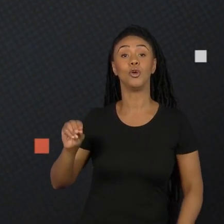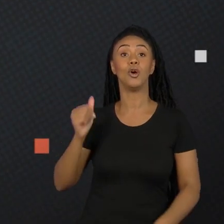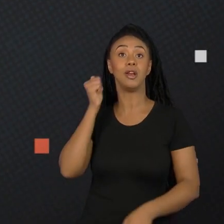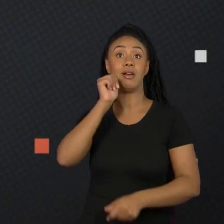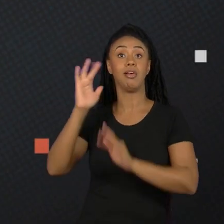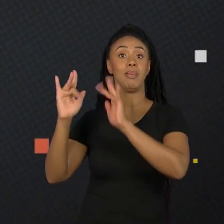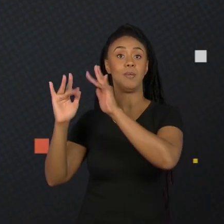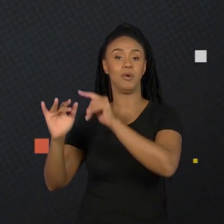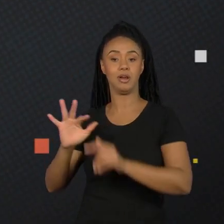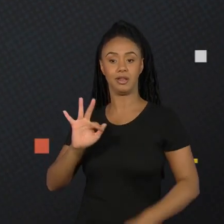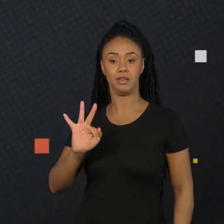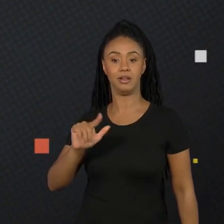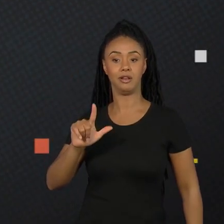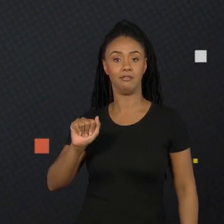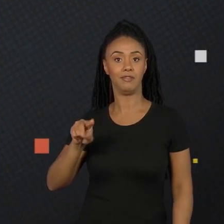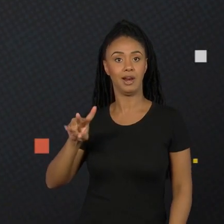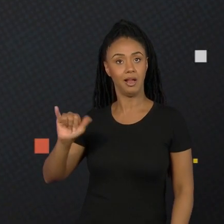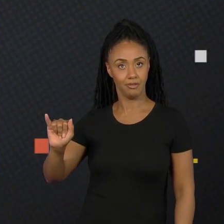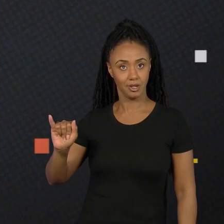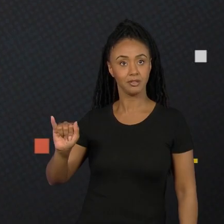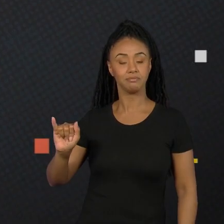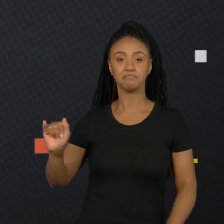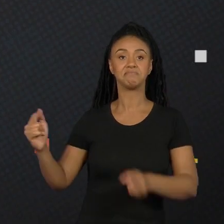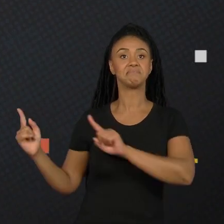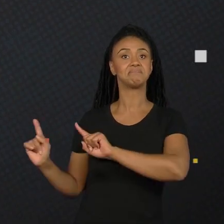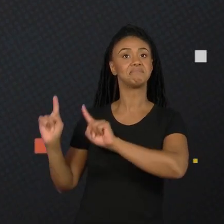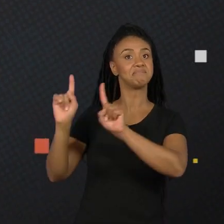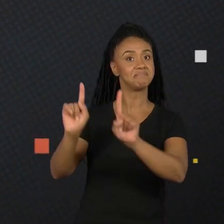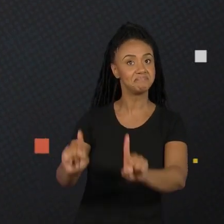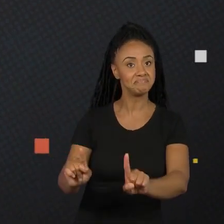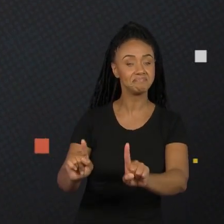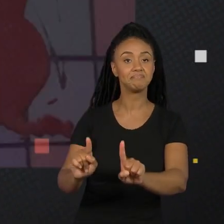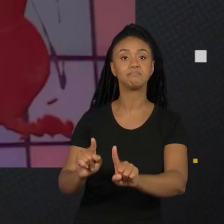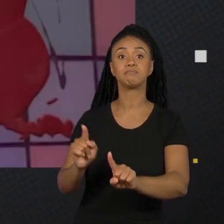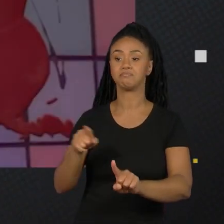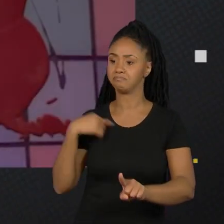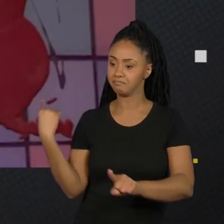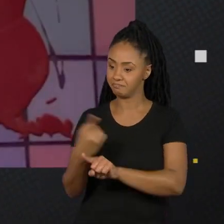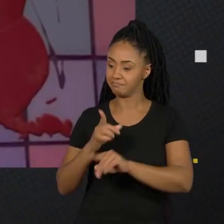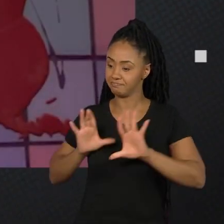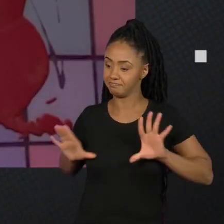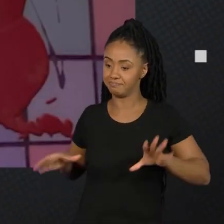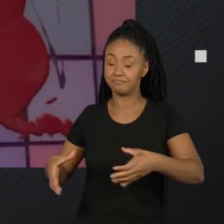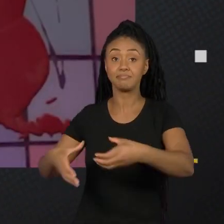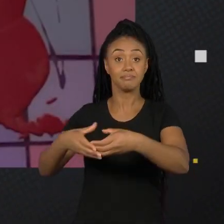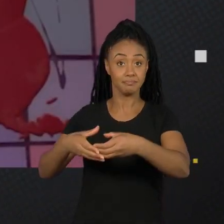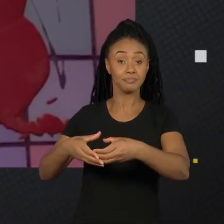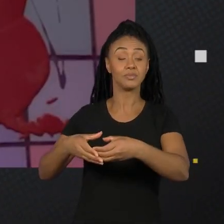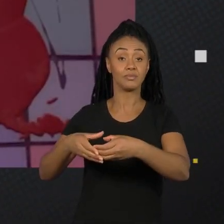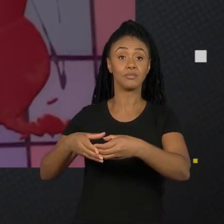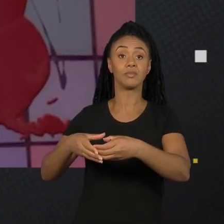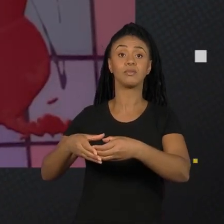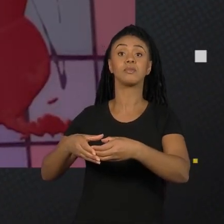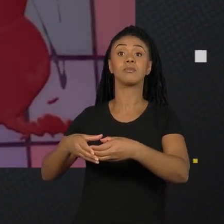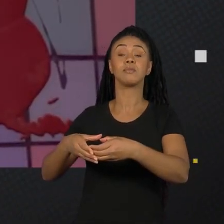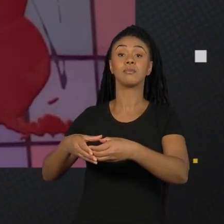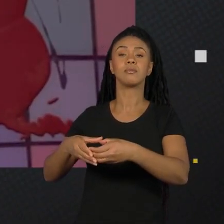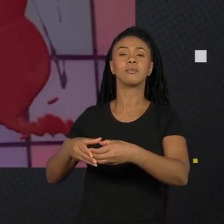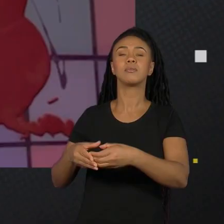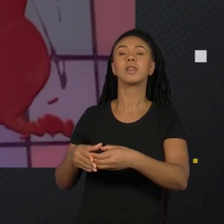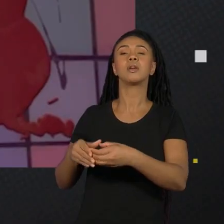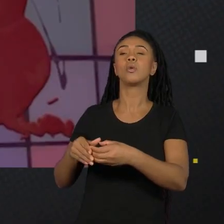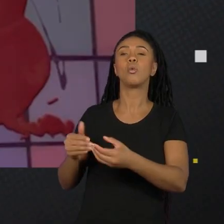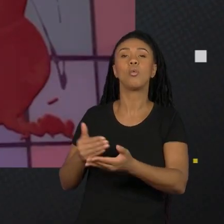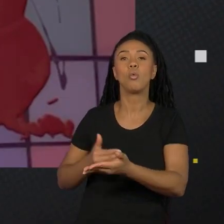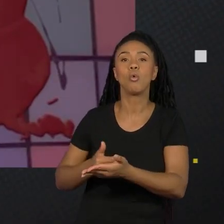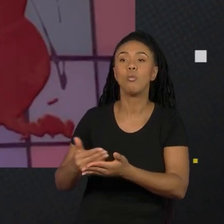dele, a Flávia. Esse conjunto de pessoas acabou desenvolvendo